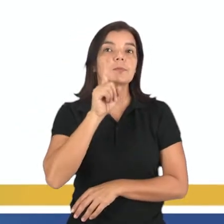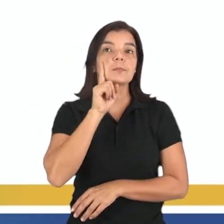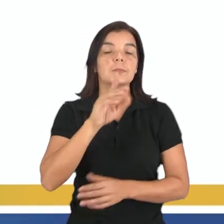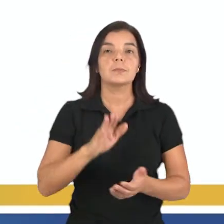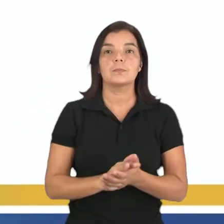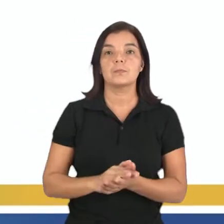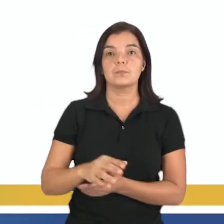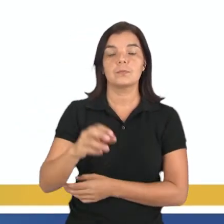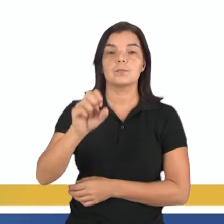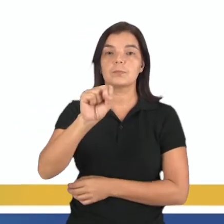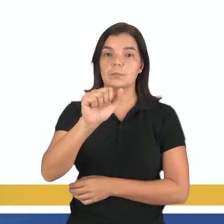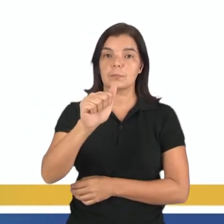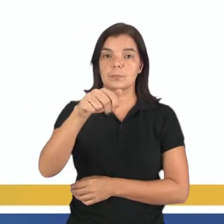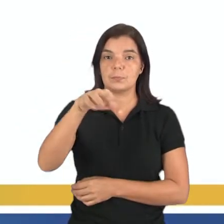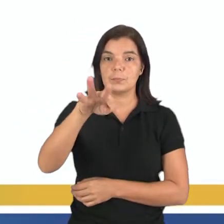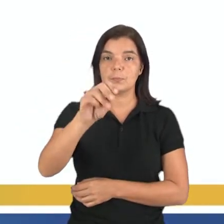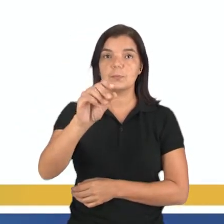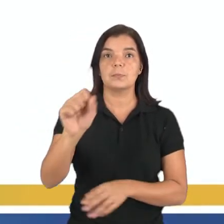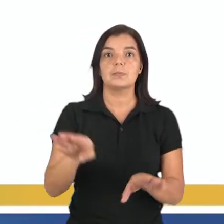em Santos, em